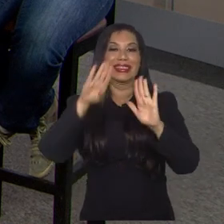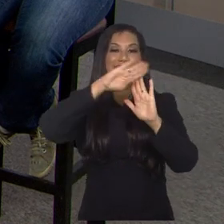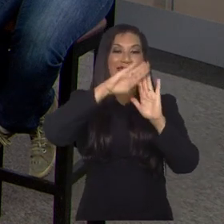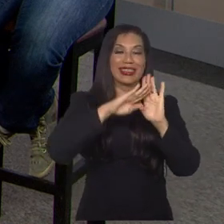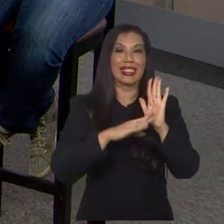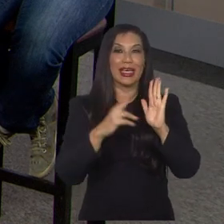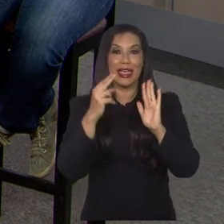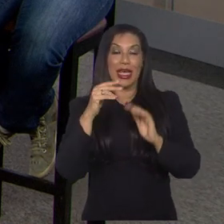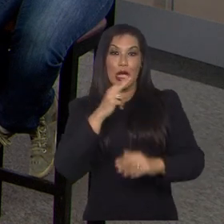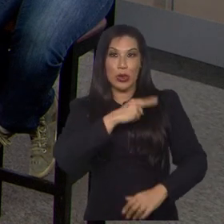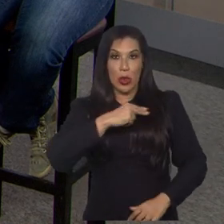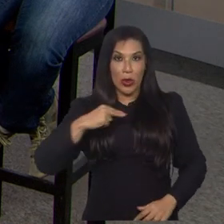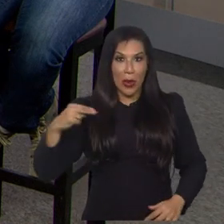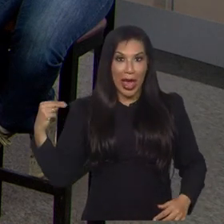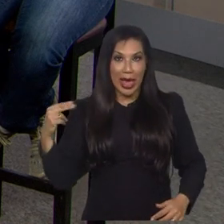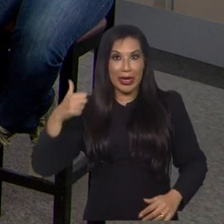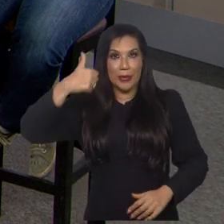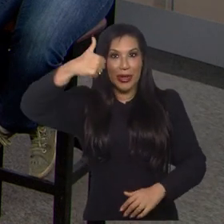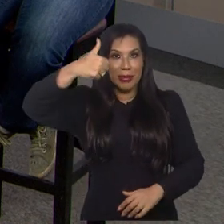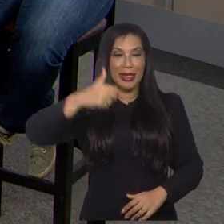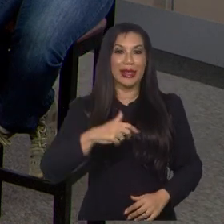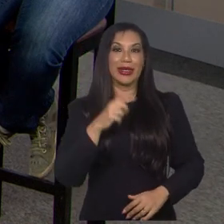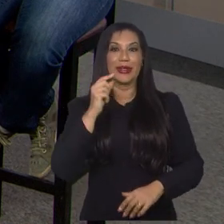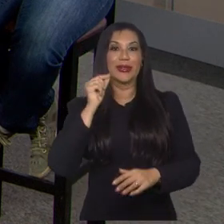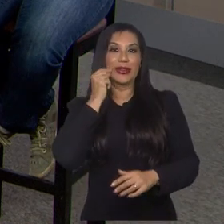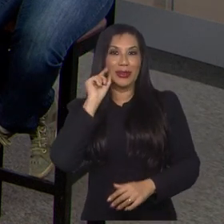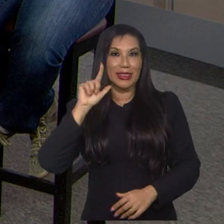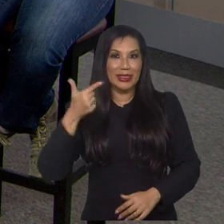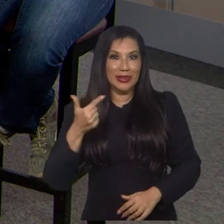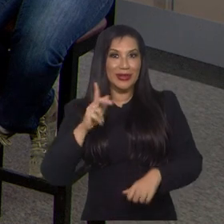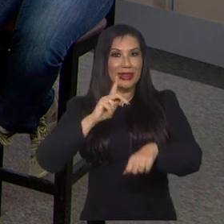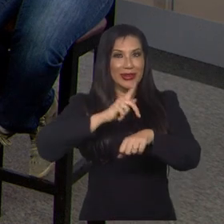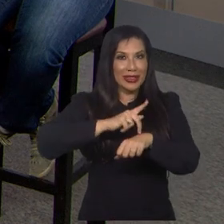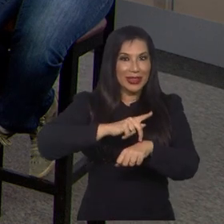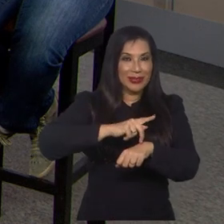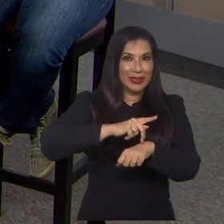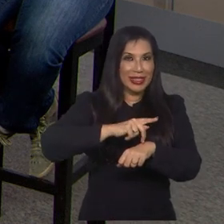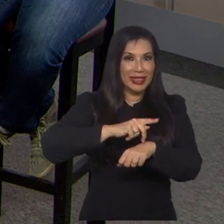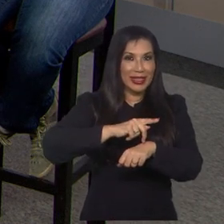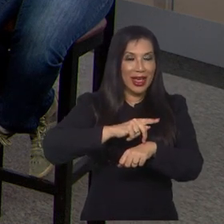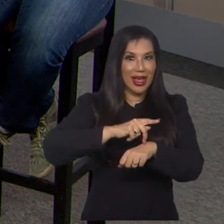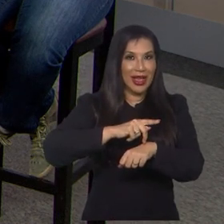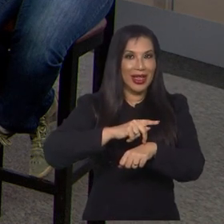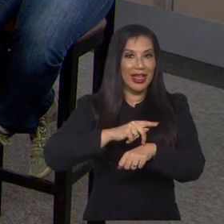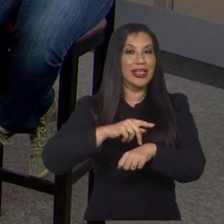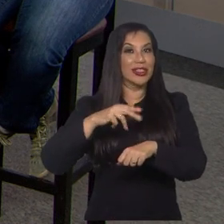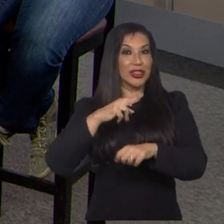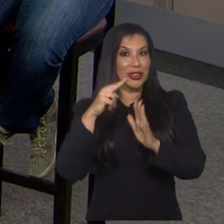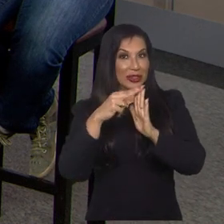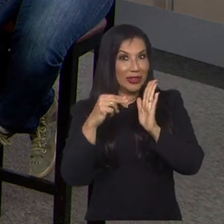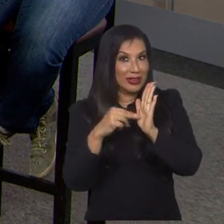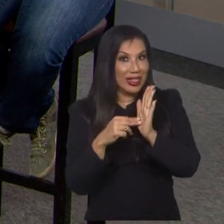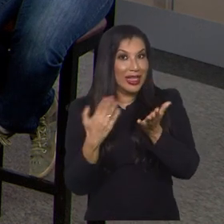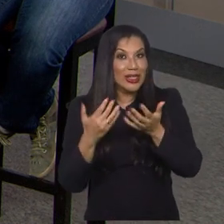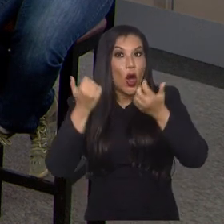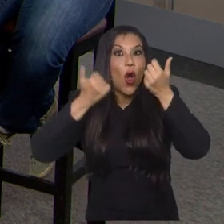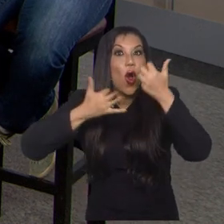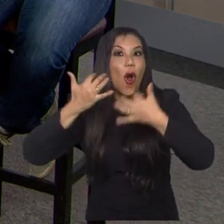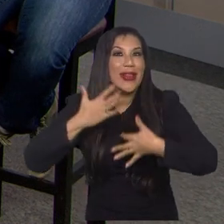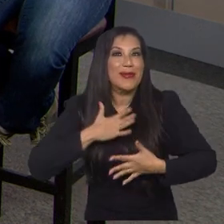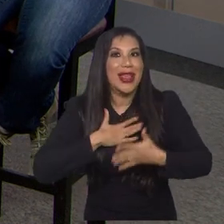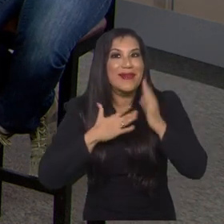ser Noruega em primeiro, Suíça em segundo, Filipinas e Nova Zelândia? Conta para